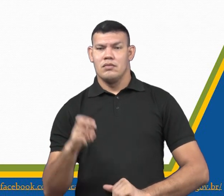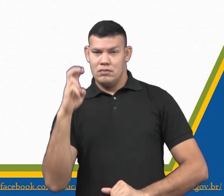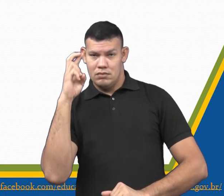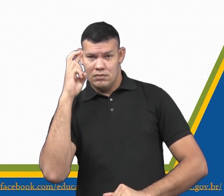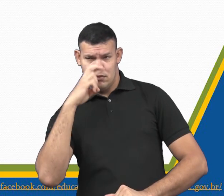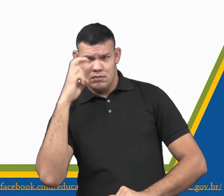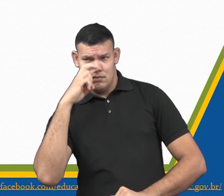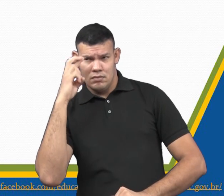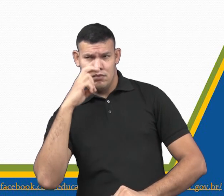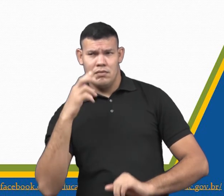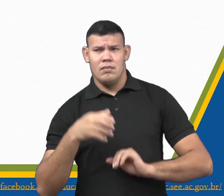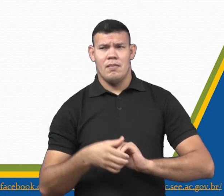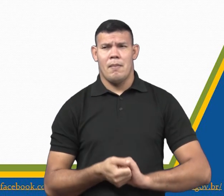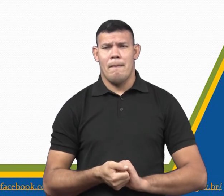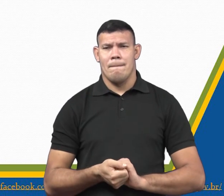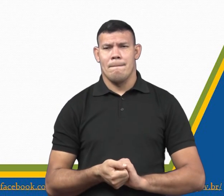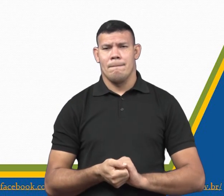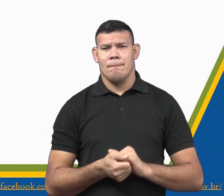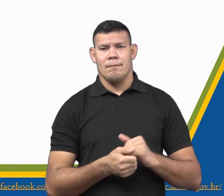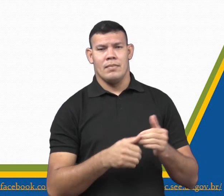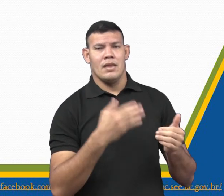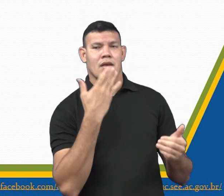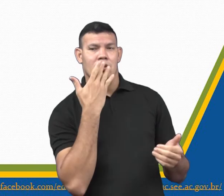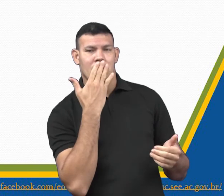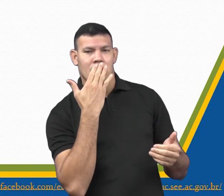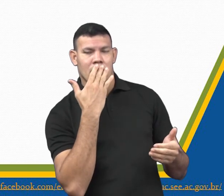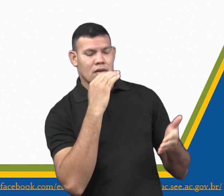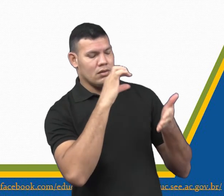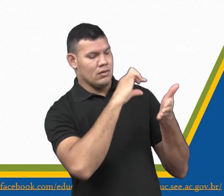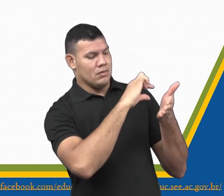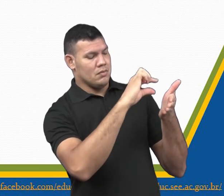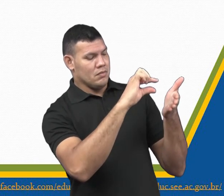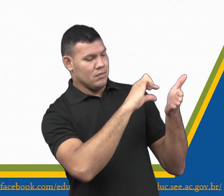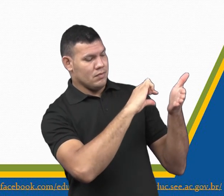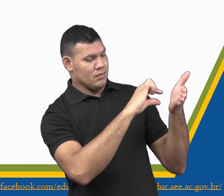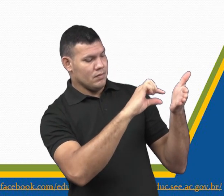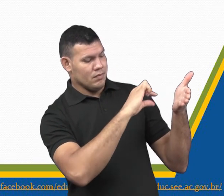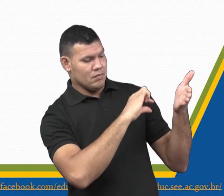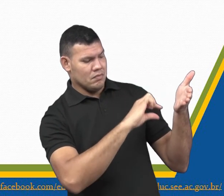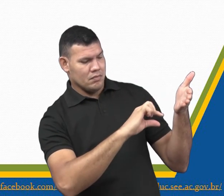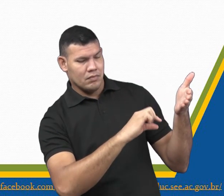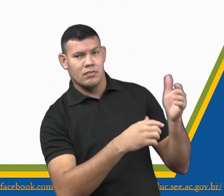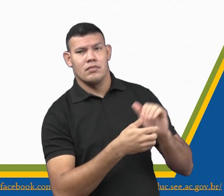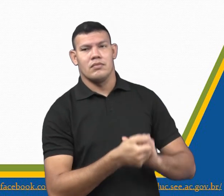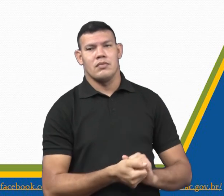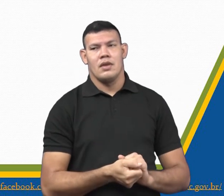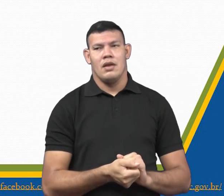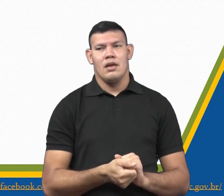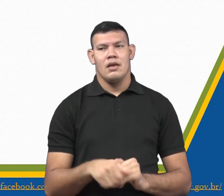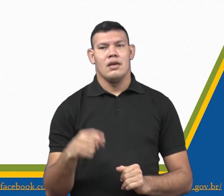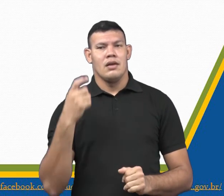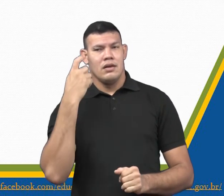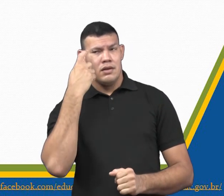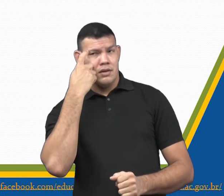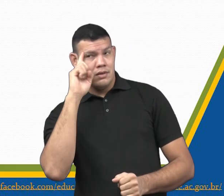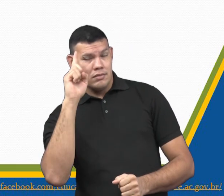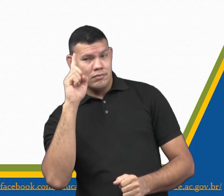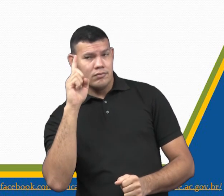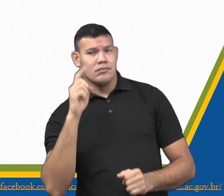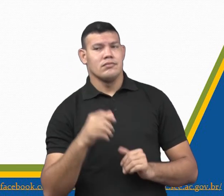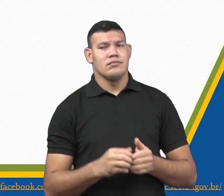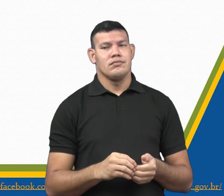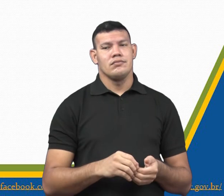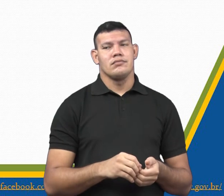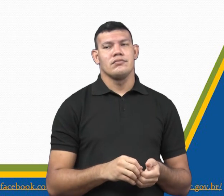Como nós pudemos observar, agora, dividido por cores, vocês vão encontrar a tese sendo